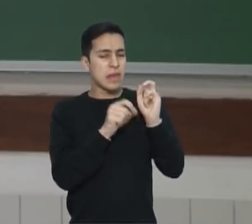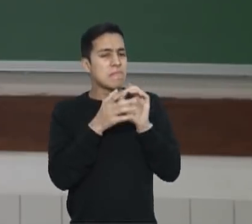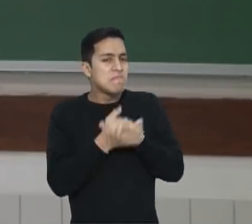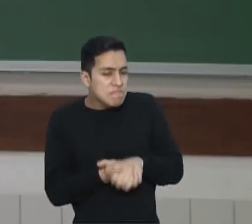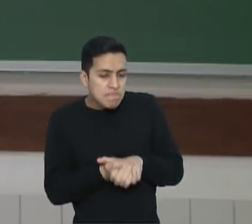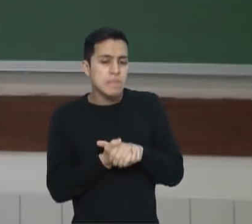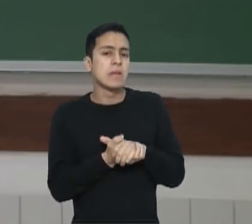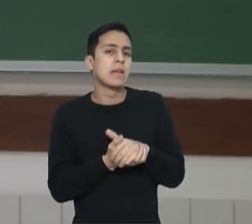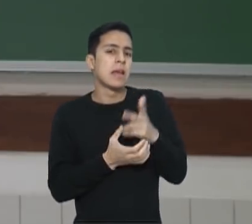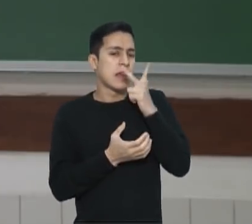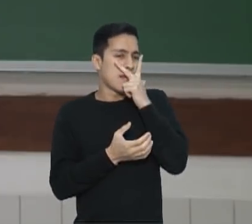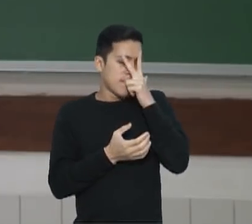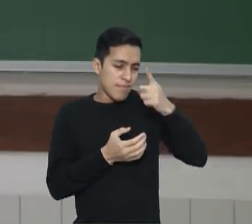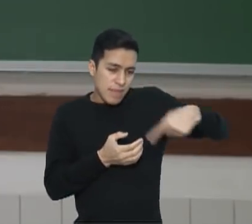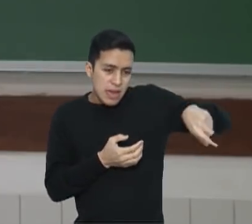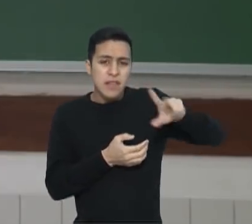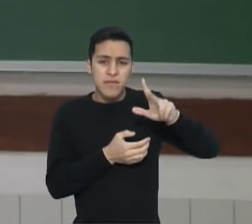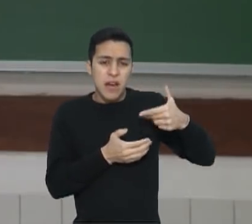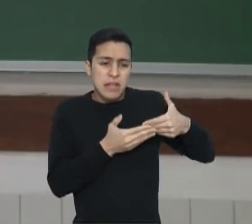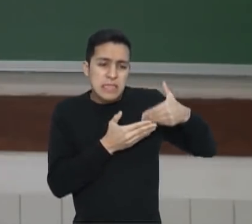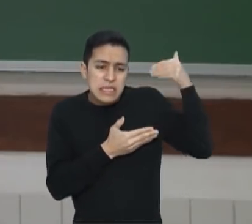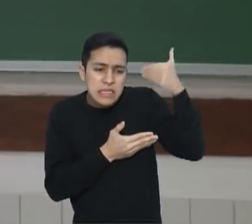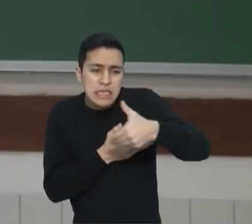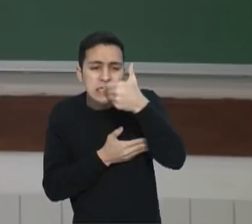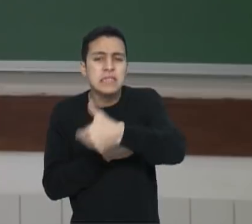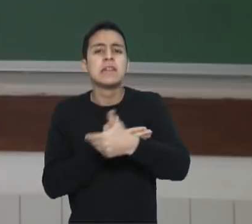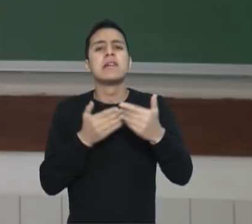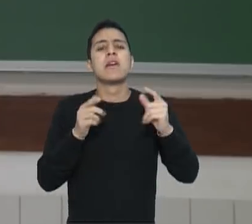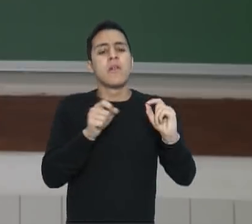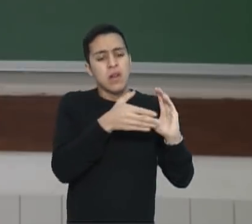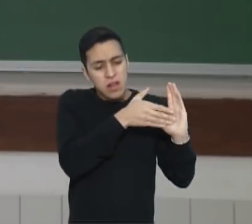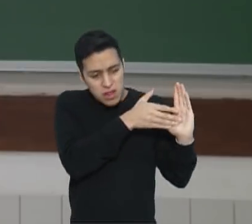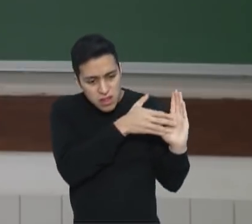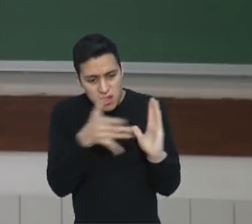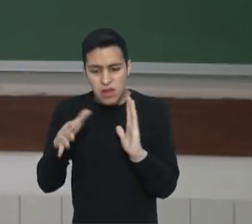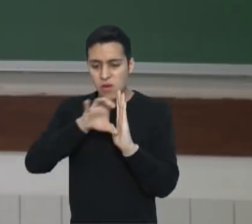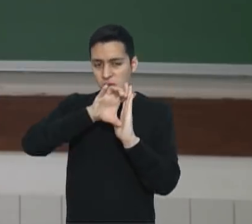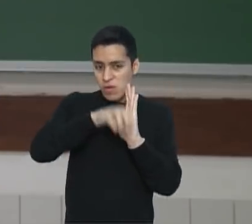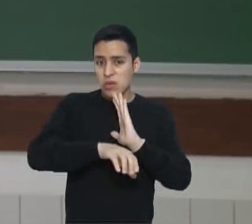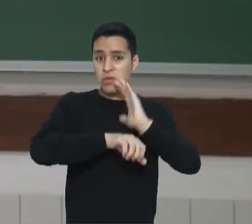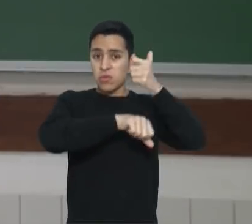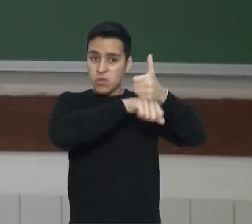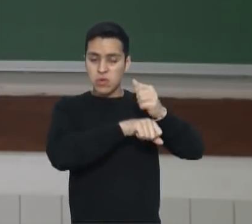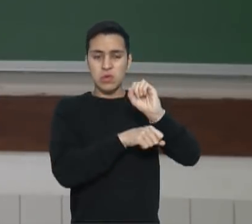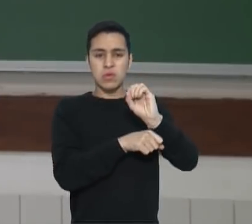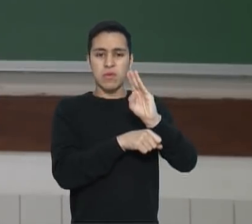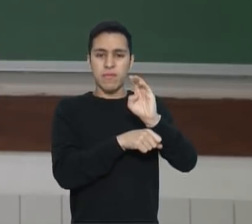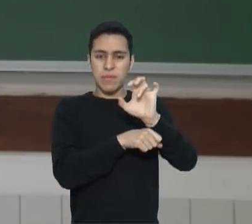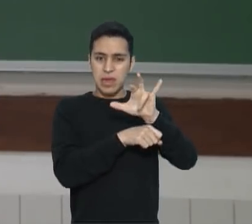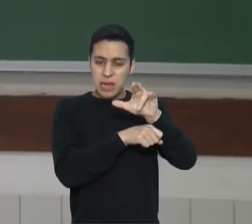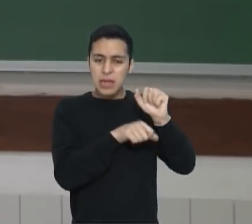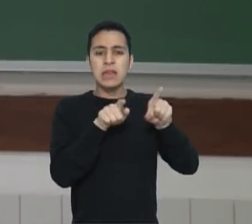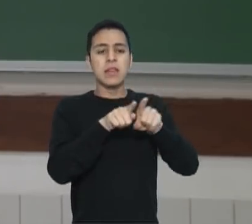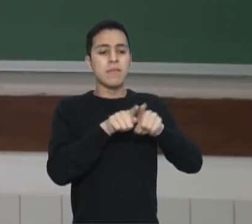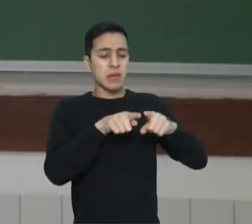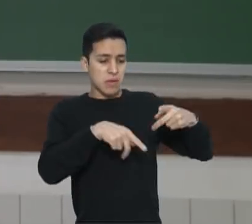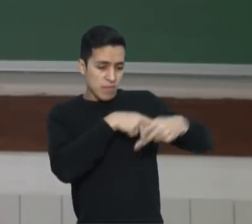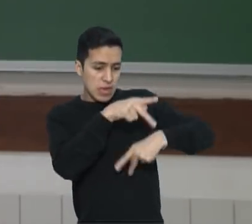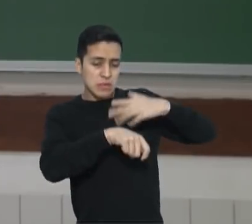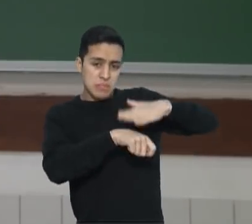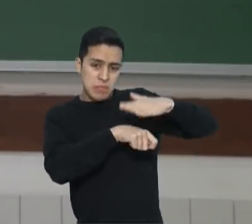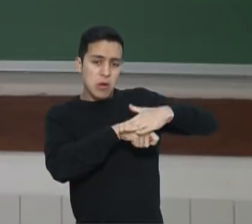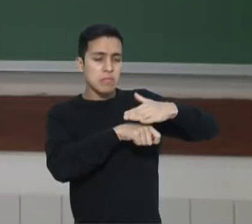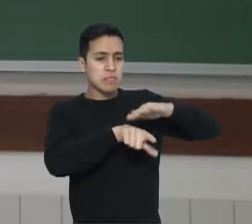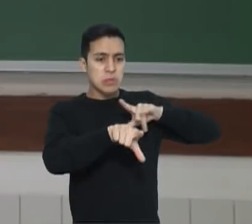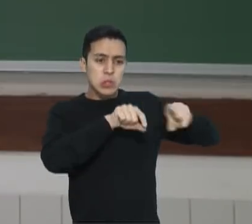perceber isso, que vai continuar na história, a formulação do conceito de soberania e do conceito de autodeterminação dos povos.